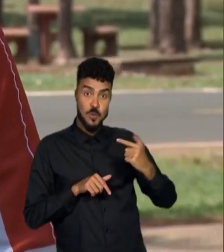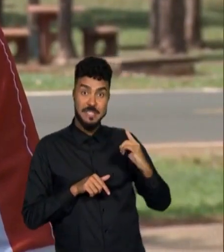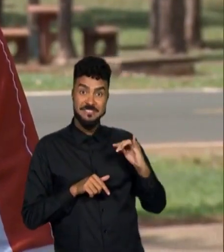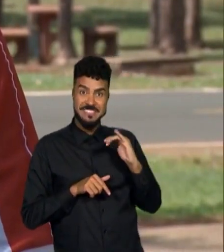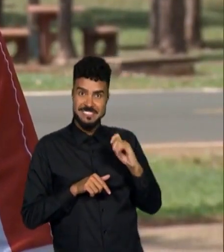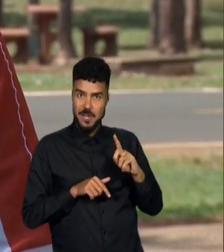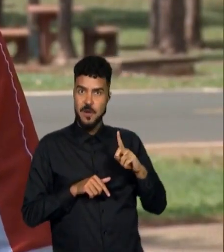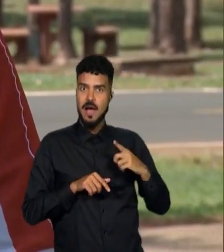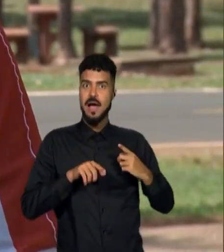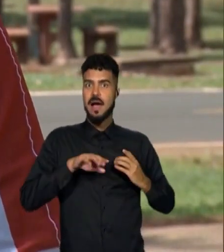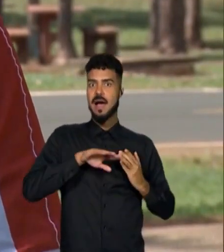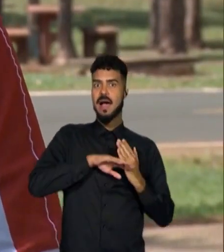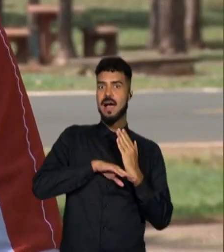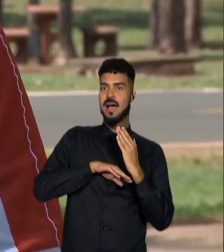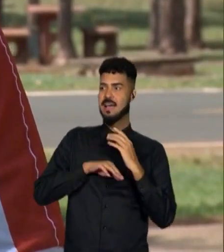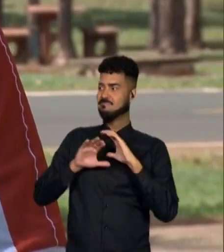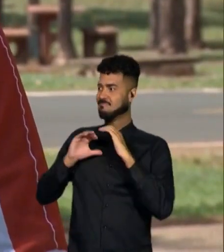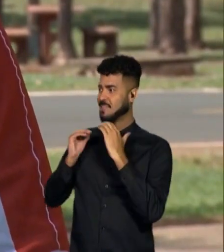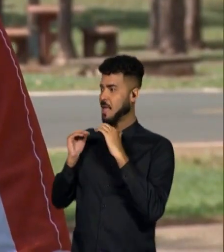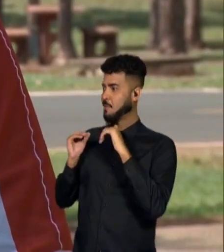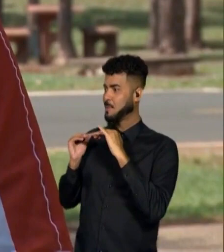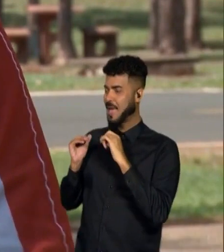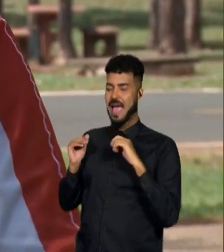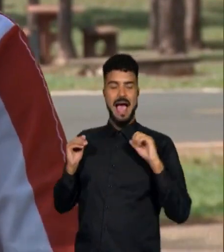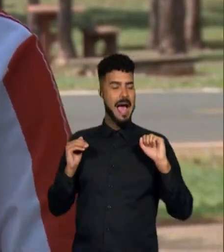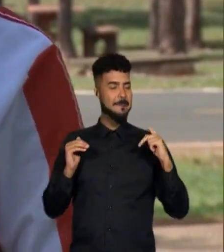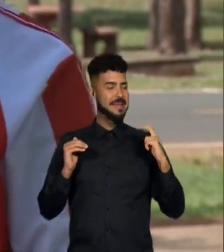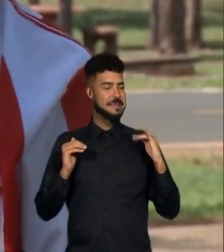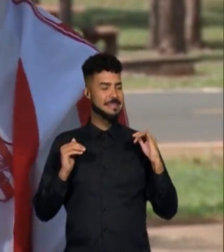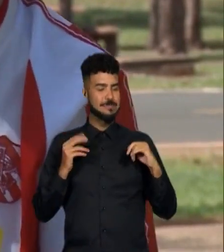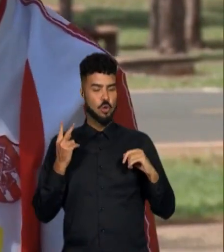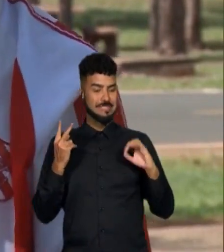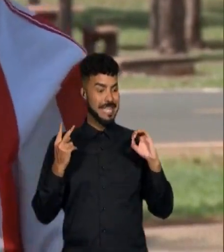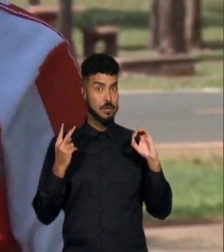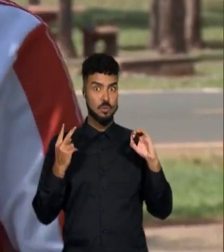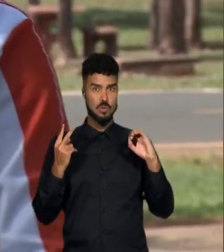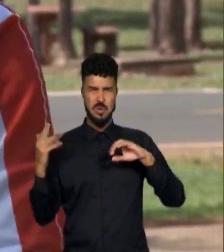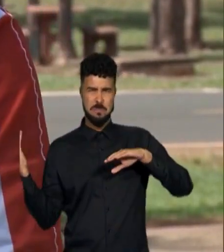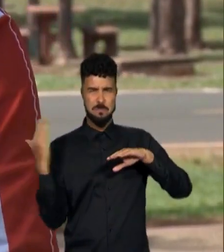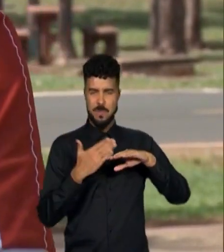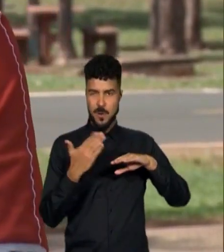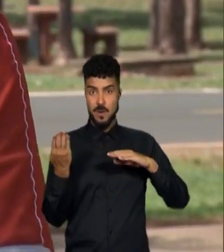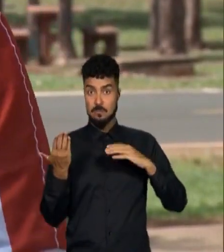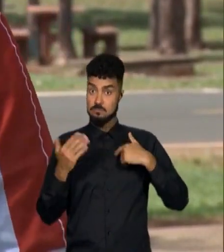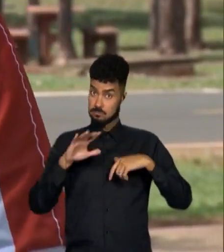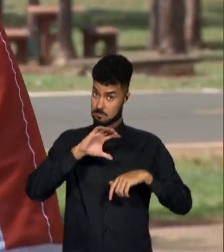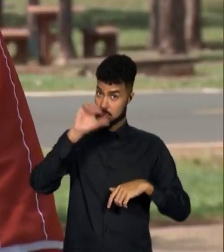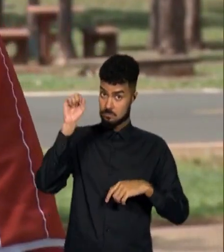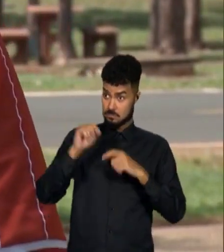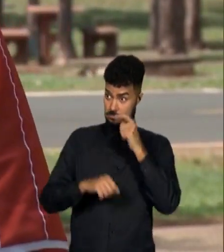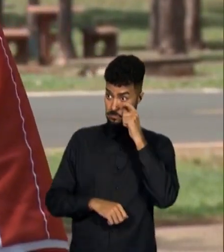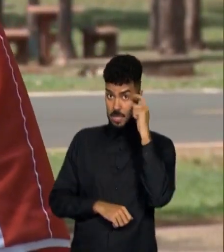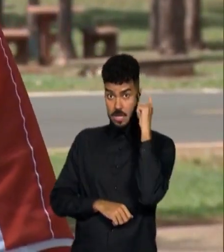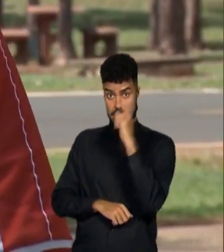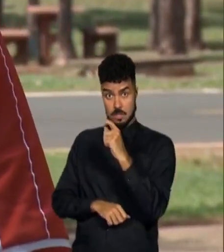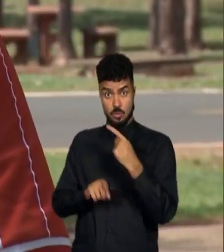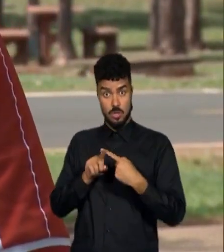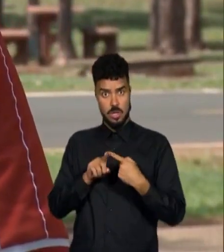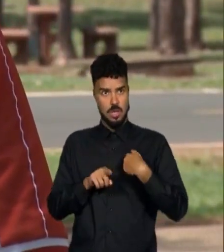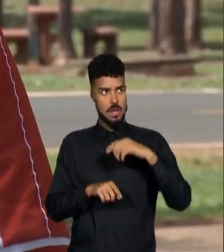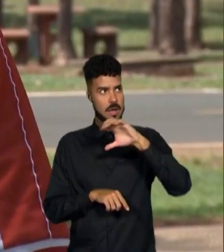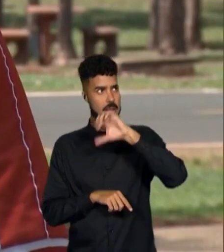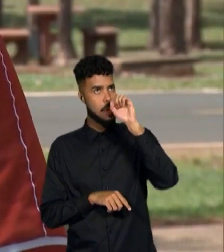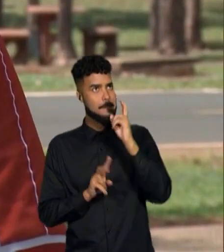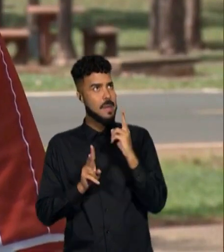obteve o acesso dentro de Moça Bonita. Ganhou do Aperibeense por 2-0. É um título bem interessante, né? É bem simbólico você ganhar o título no